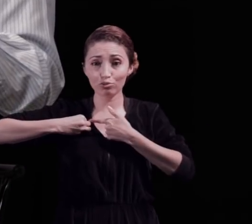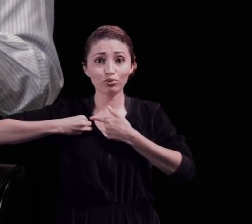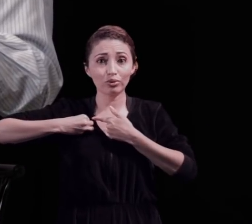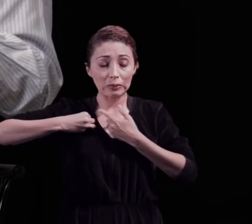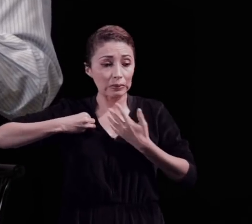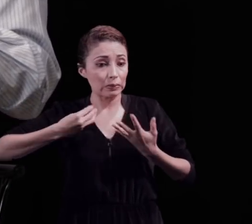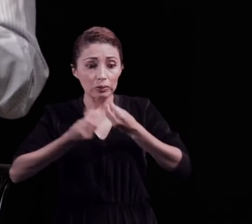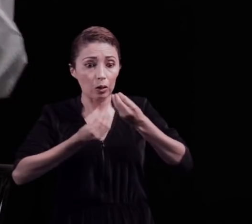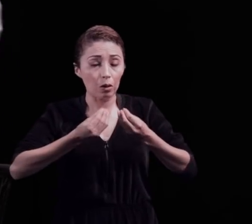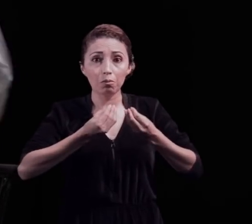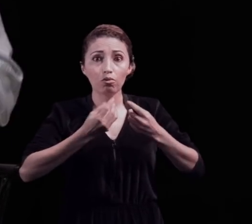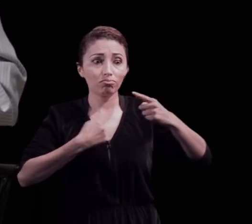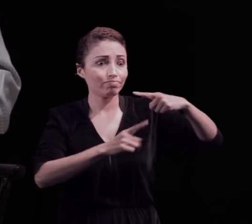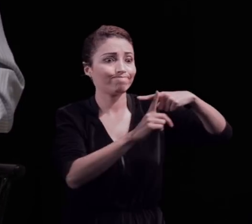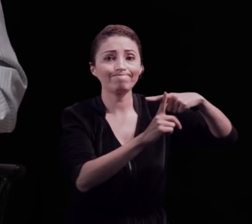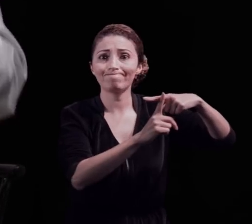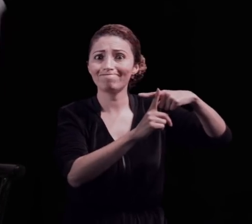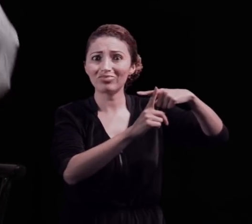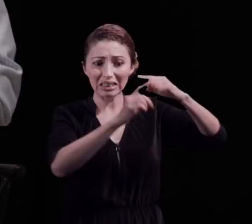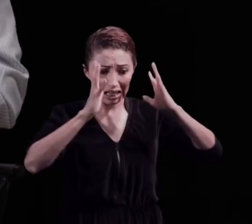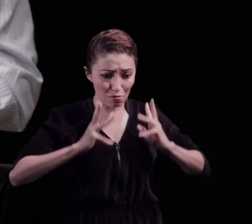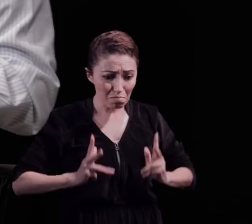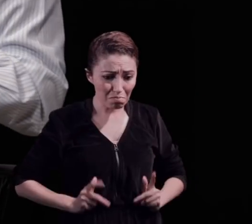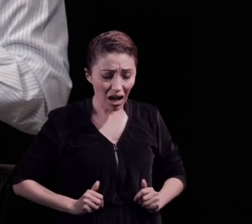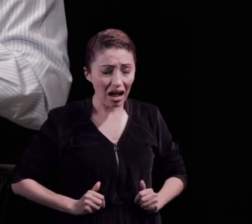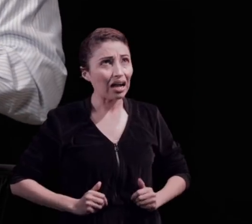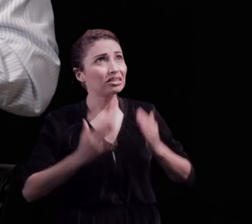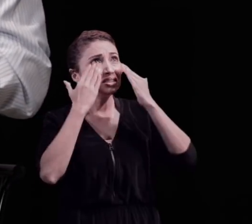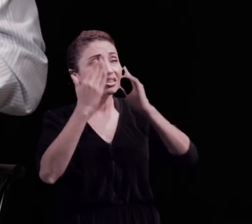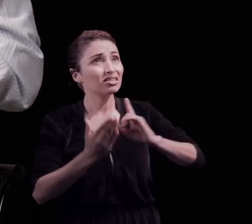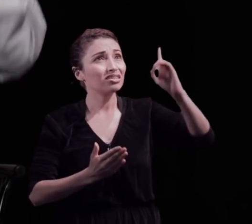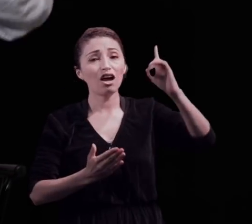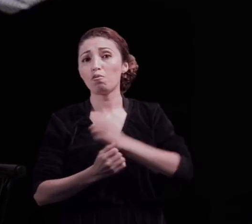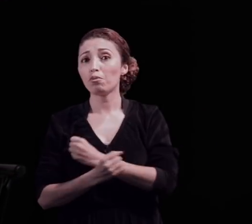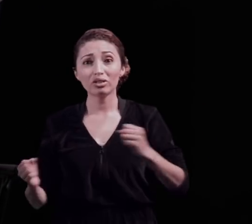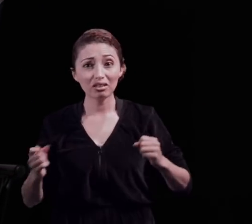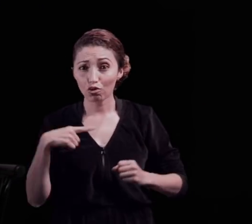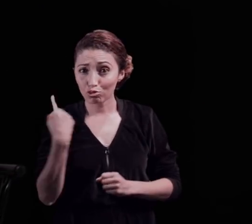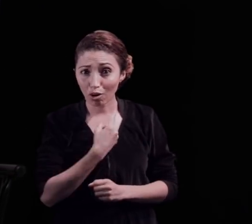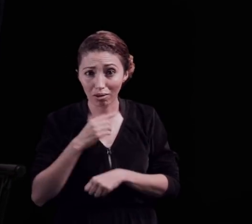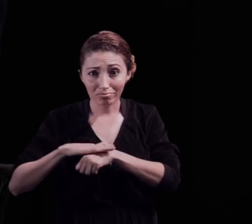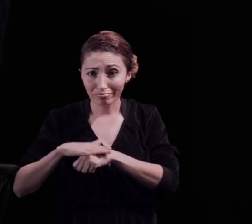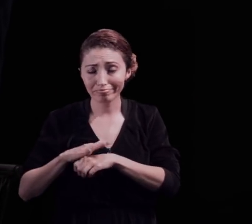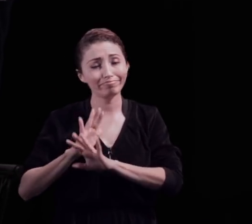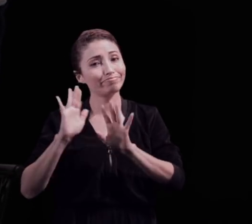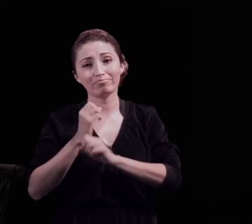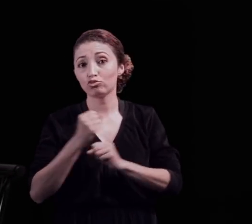pecado, porque eu não conseguiria, e nem você conseguiria se justificar diante de